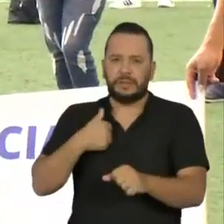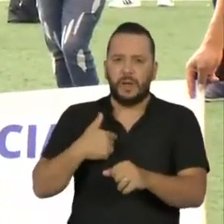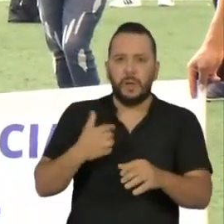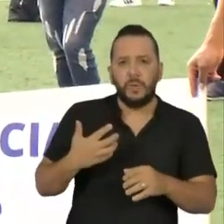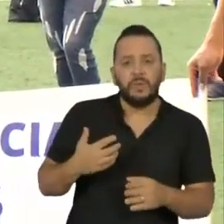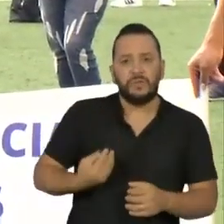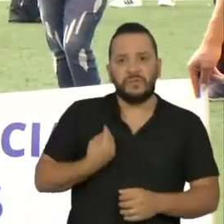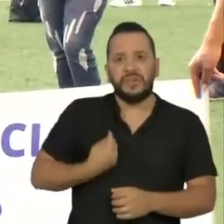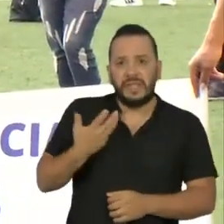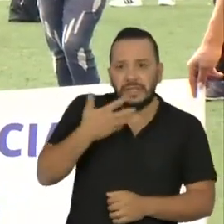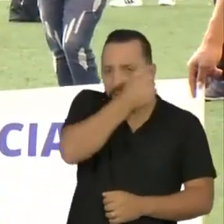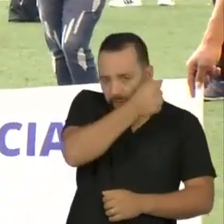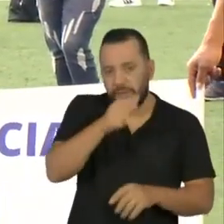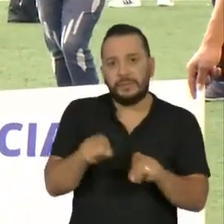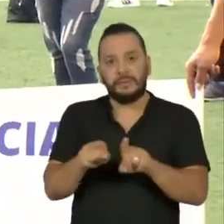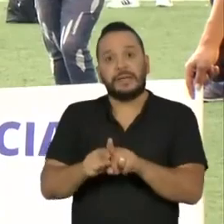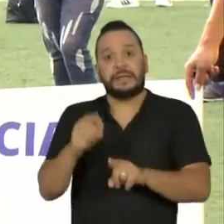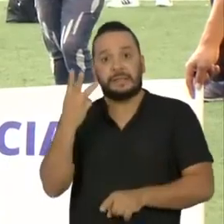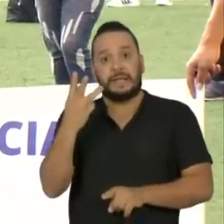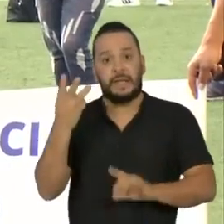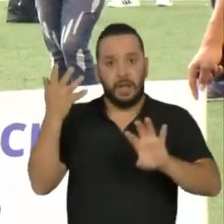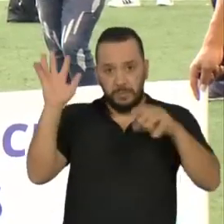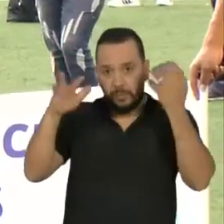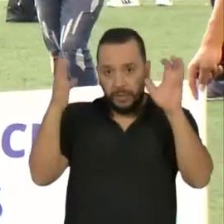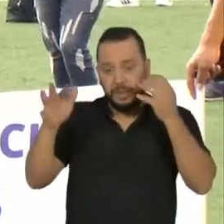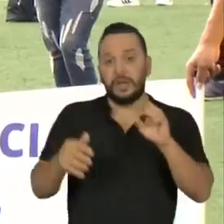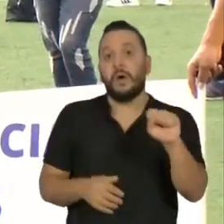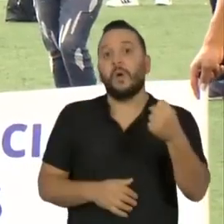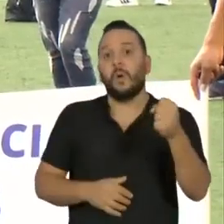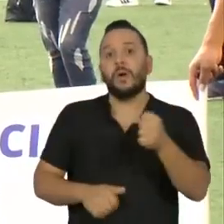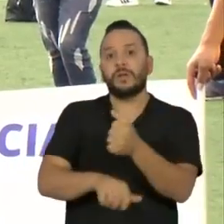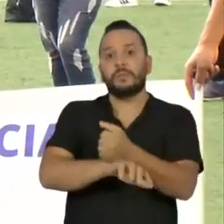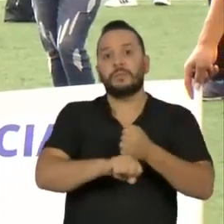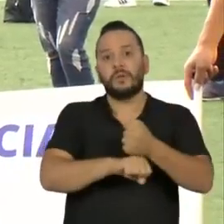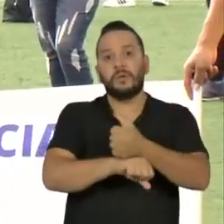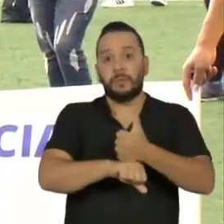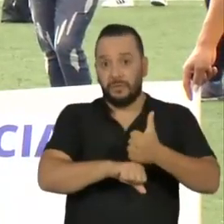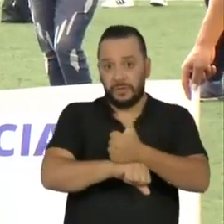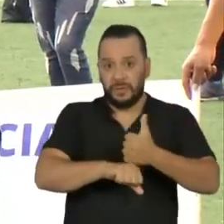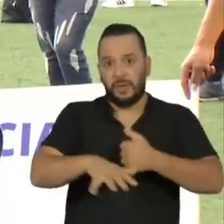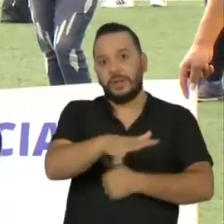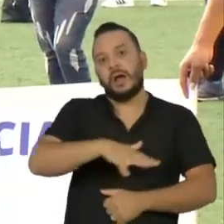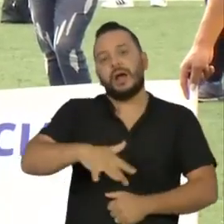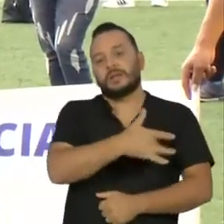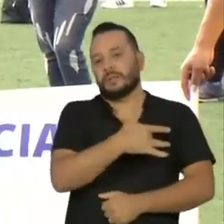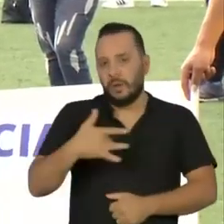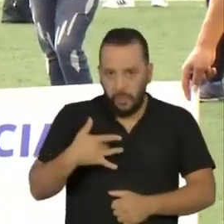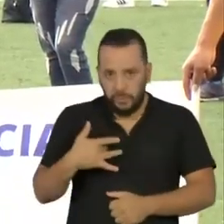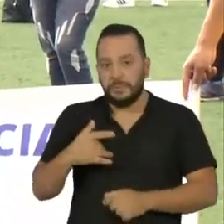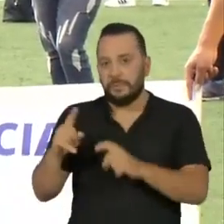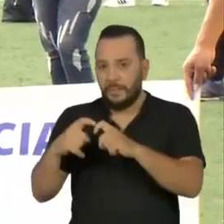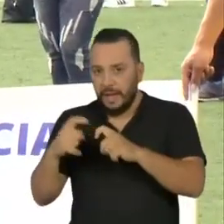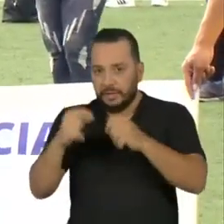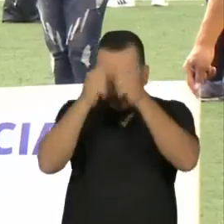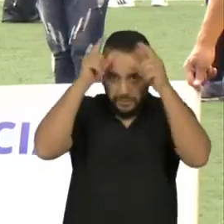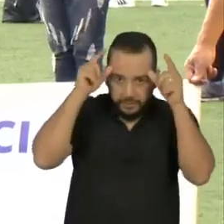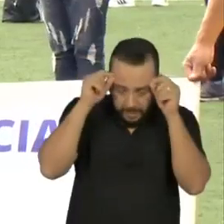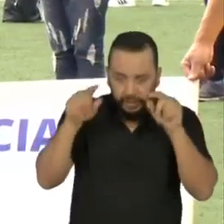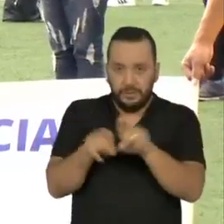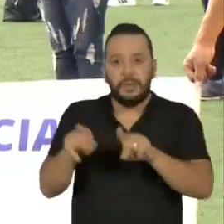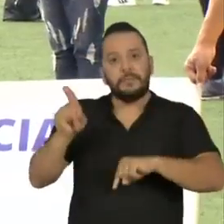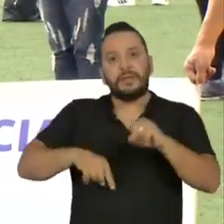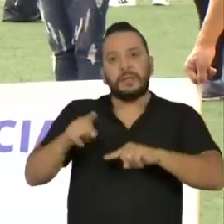3 ambulâncias e 8 profissionais da saúde contratados, entre médicos e enfermeiros. O dinheiro para a compra de equipamentos de segurança